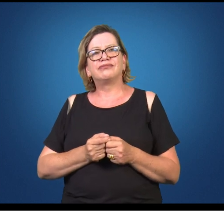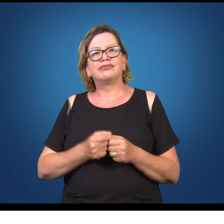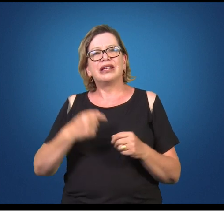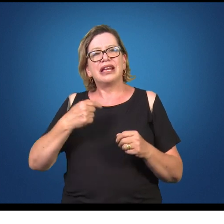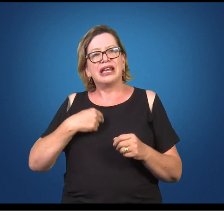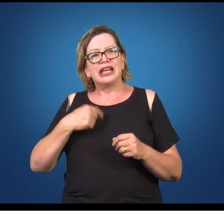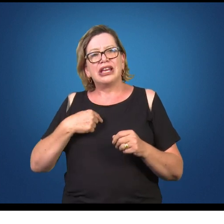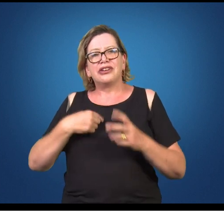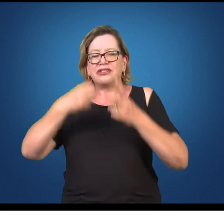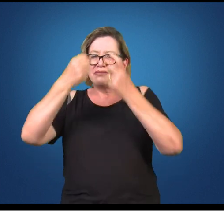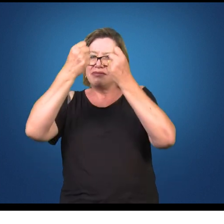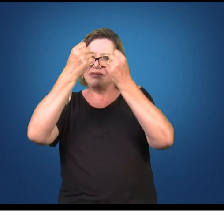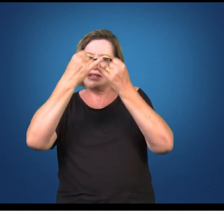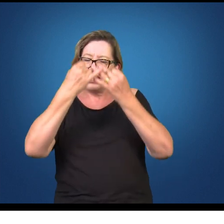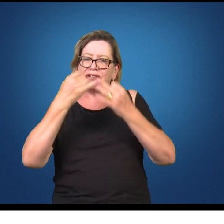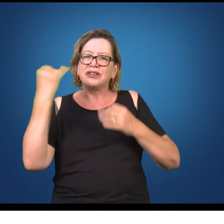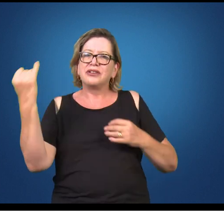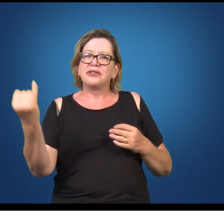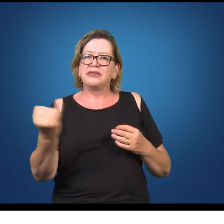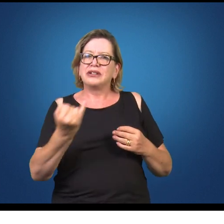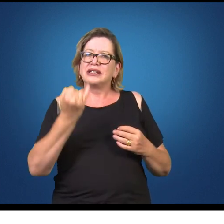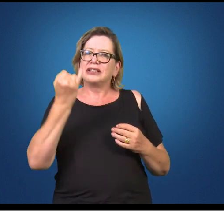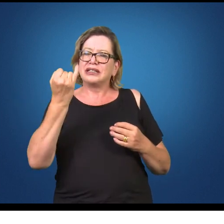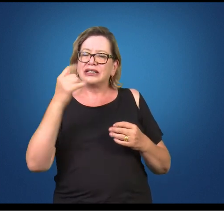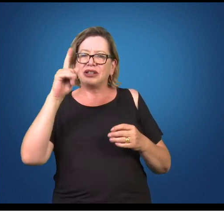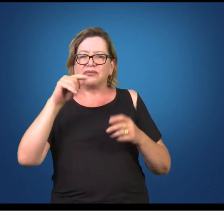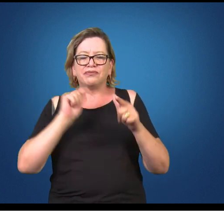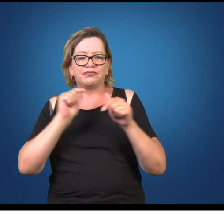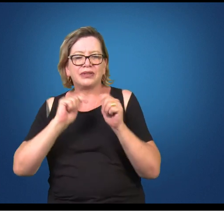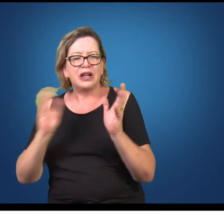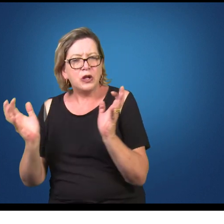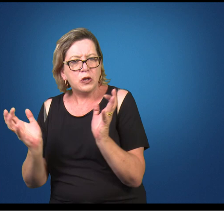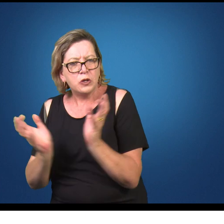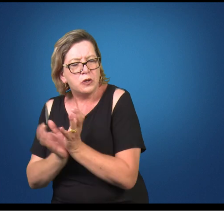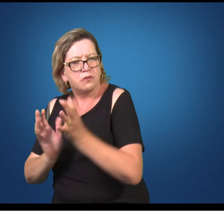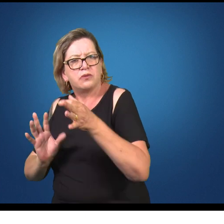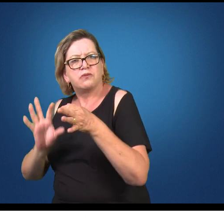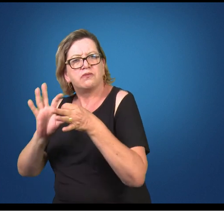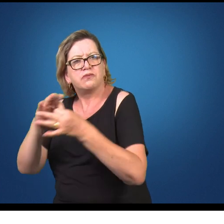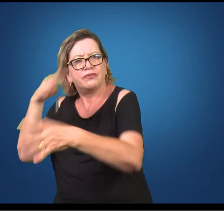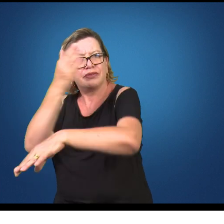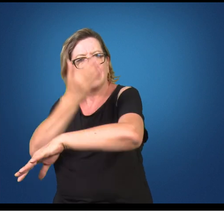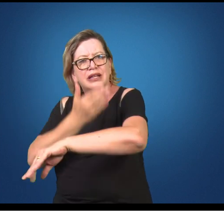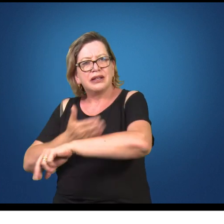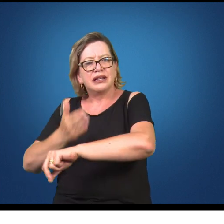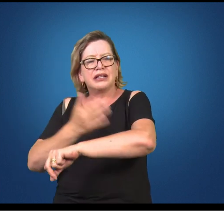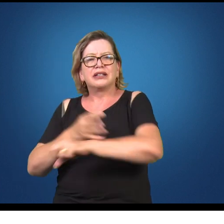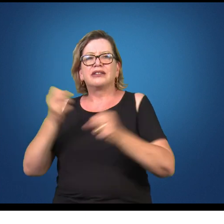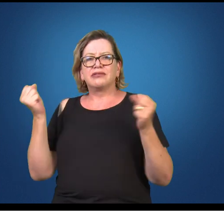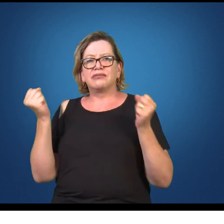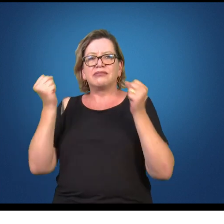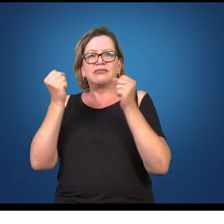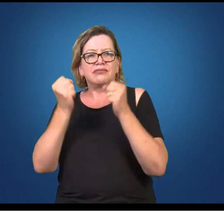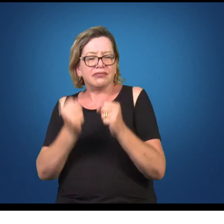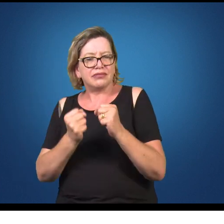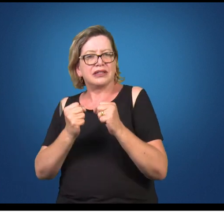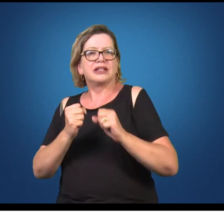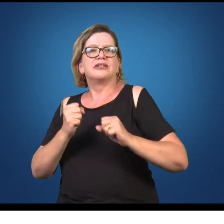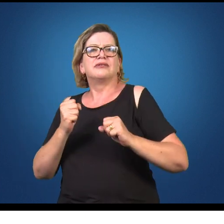eu colocaria alguns aspectos importantes. Então, esse trabalho coletivo, das práticas, que é possível trabalhar